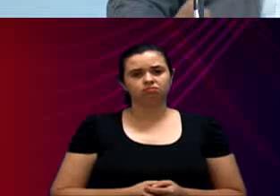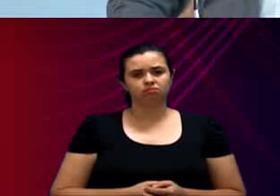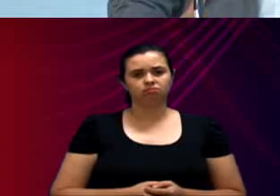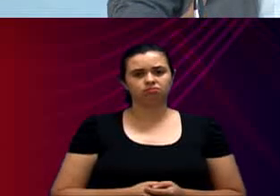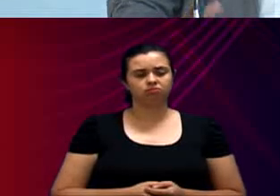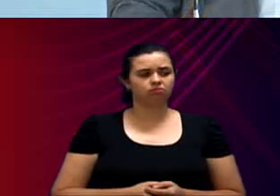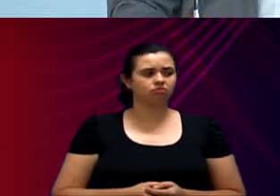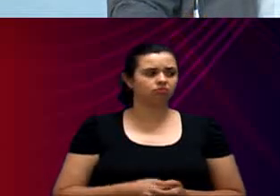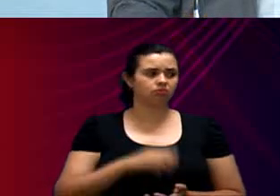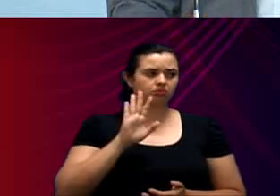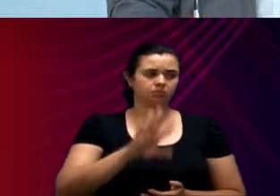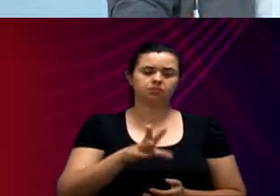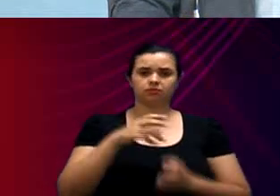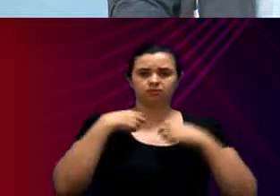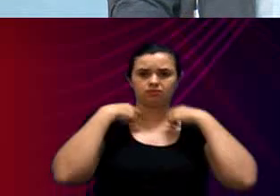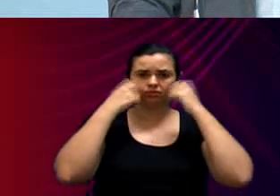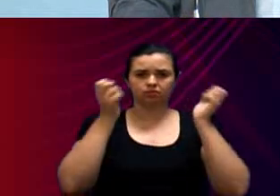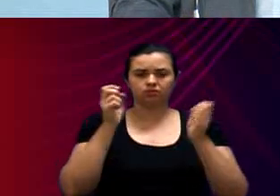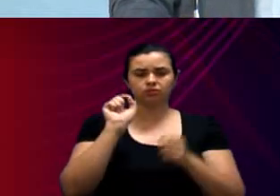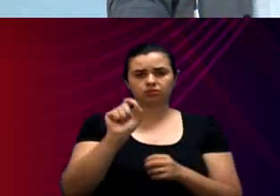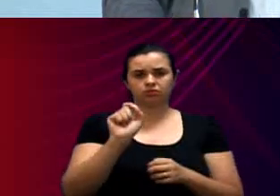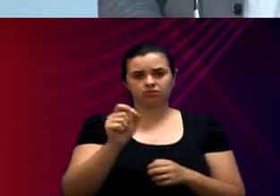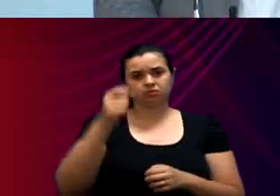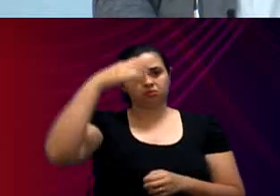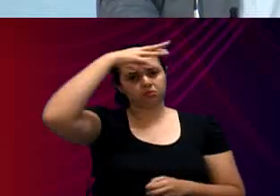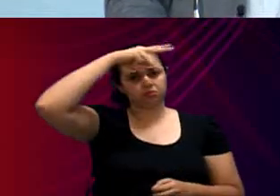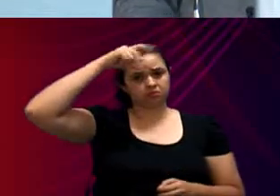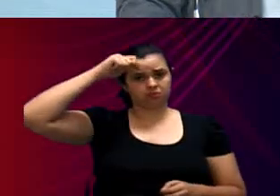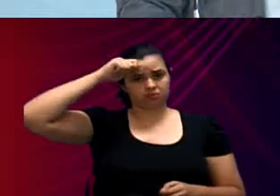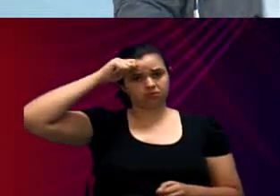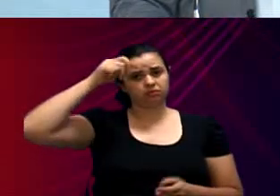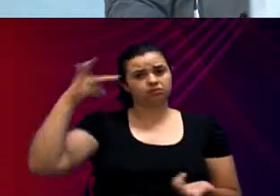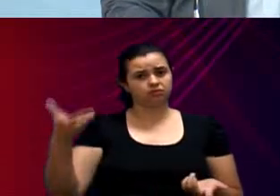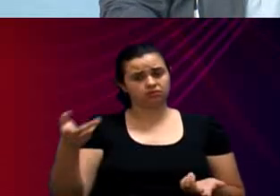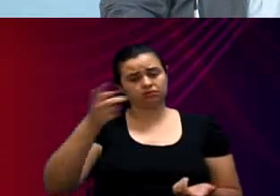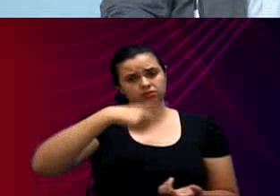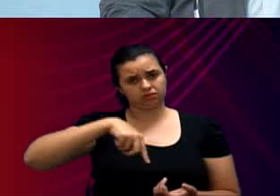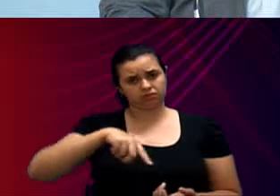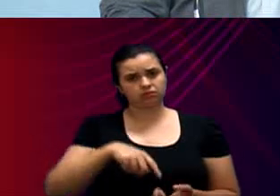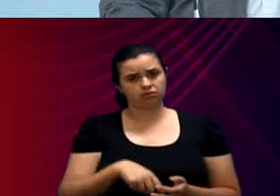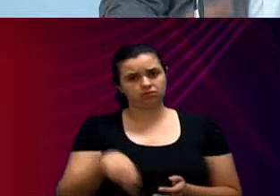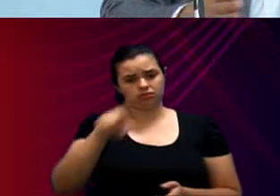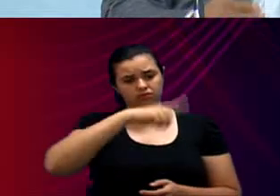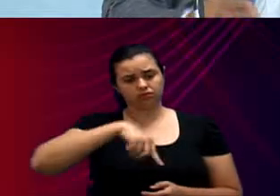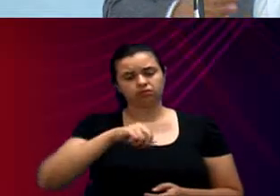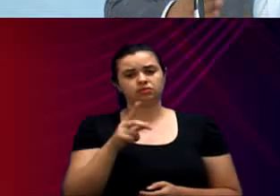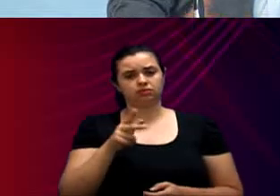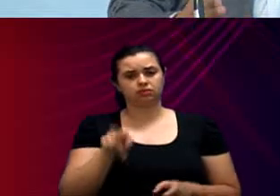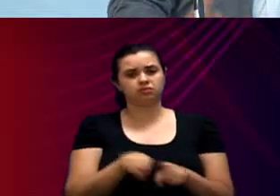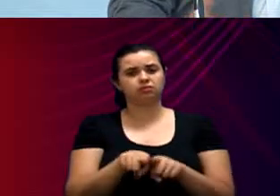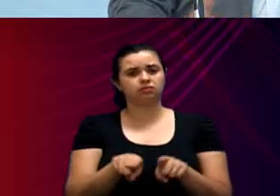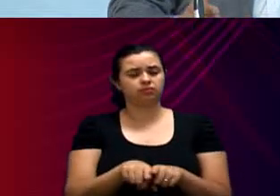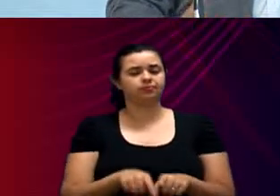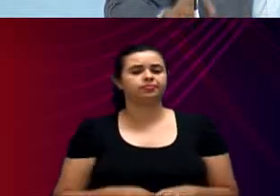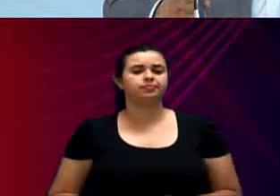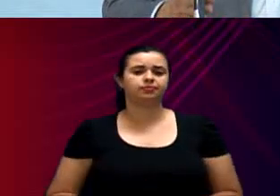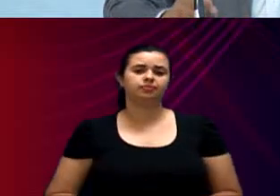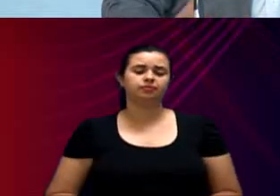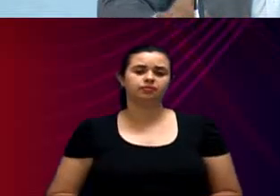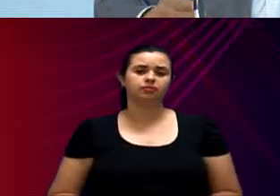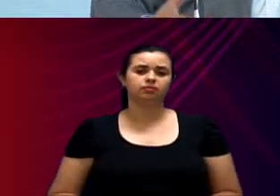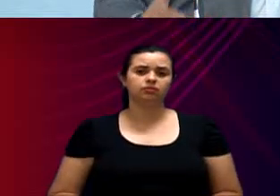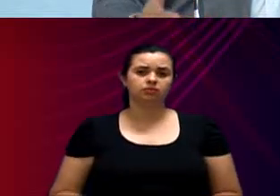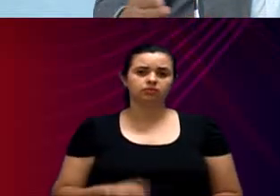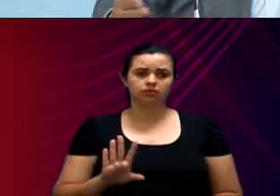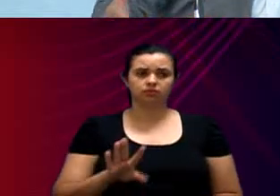Mas é constrangedor para o município, para o prefeito, viu? Para nós também. Mais ainda para ele. Para nós também. Ó, não tem